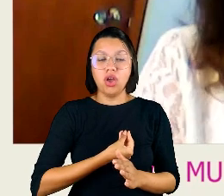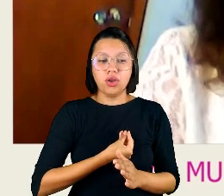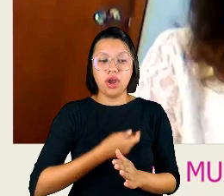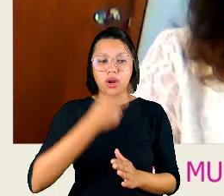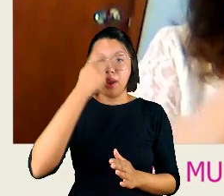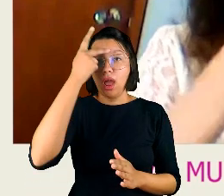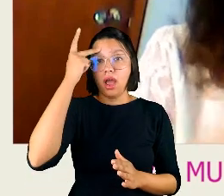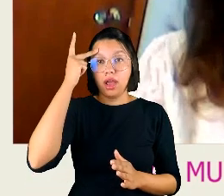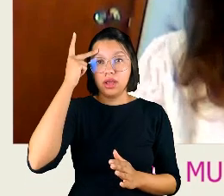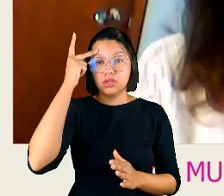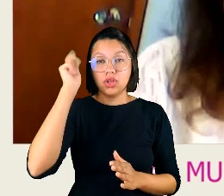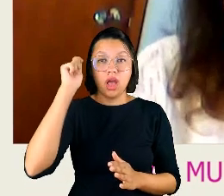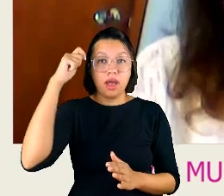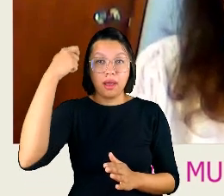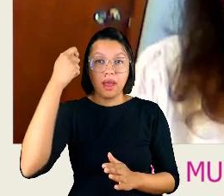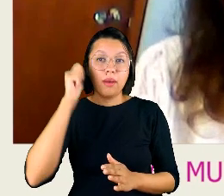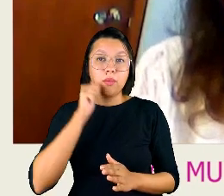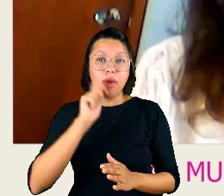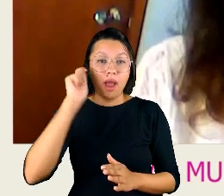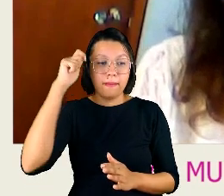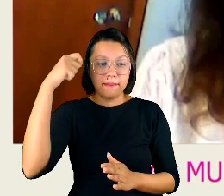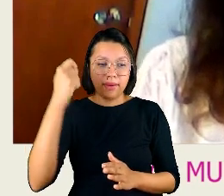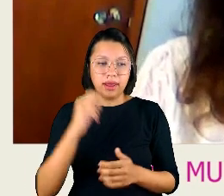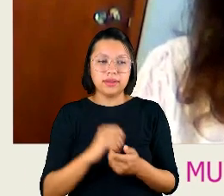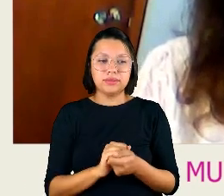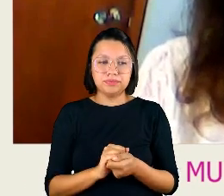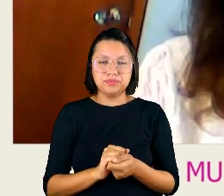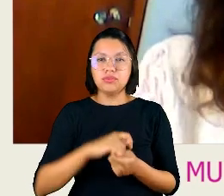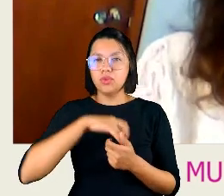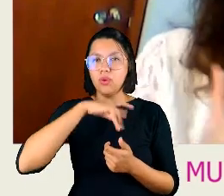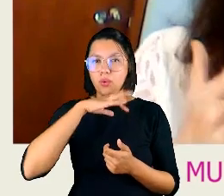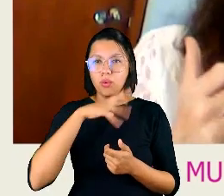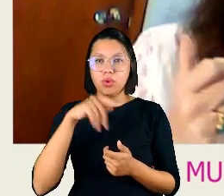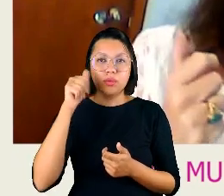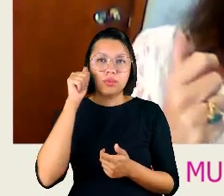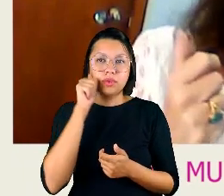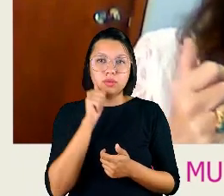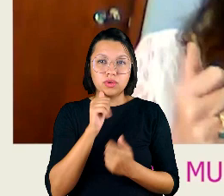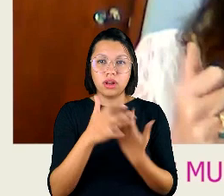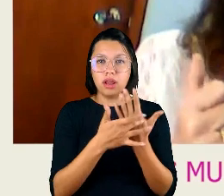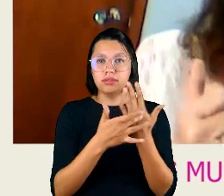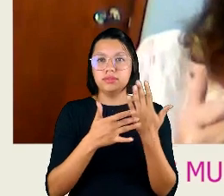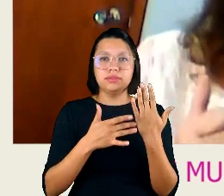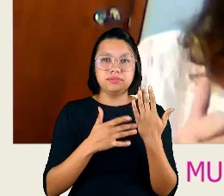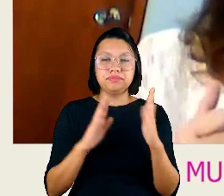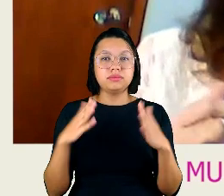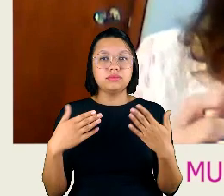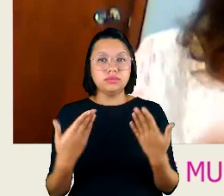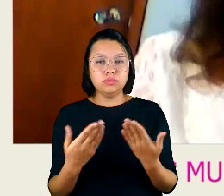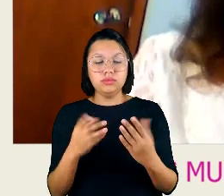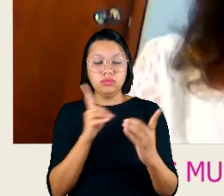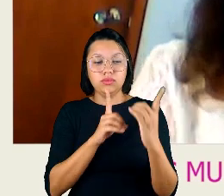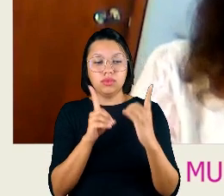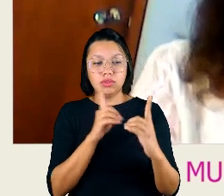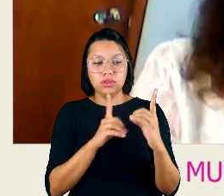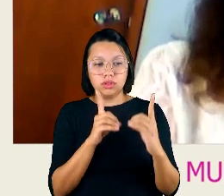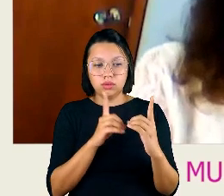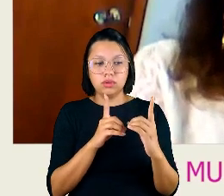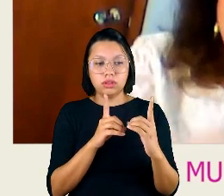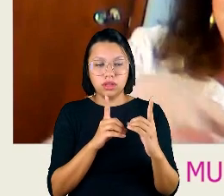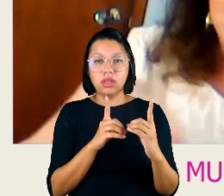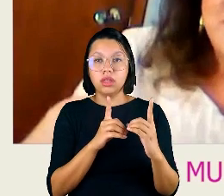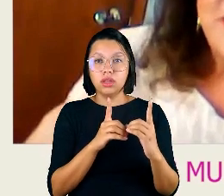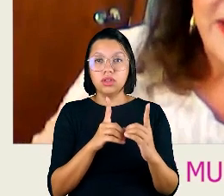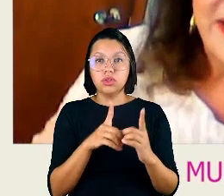negra, acaba sendo cruel para essa mulher com deficiência. Então, quando eu atendo no ambulatório, há uma mesa